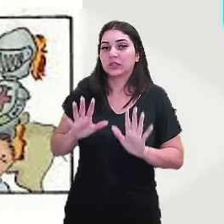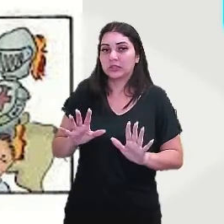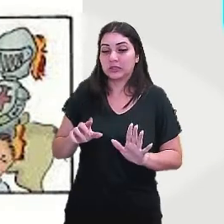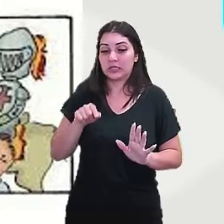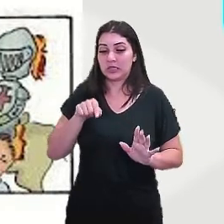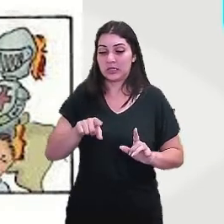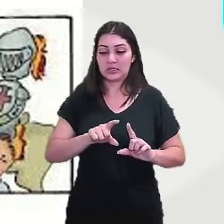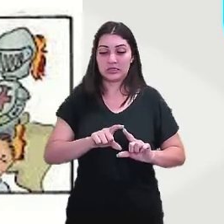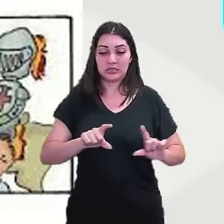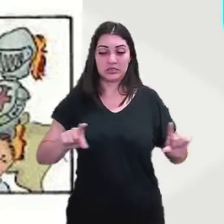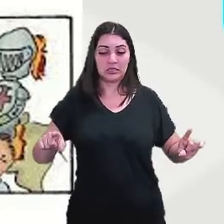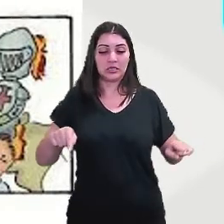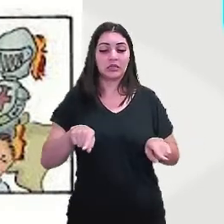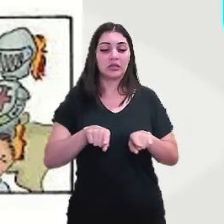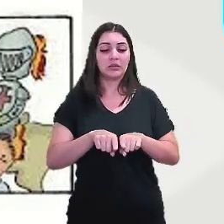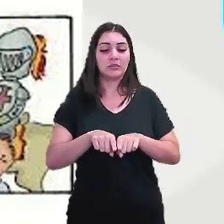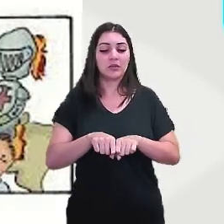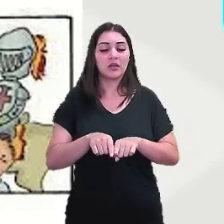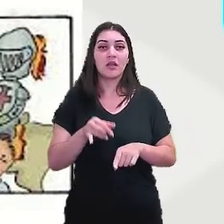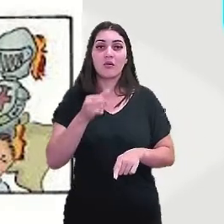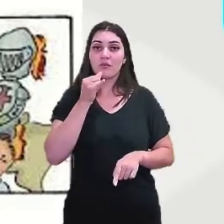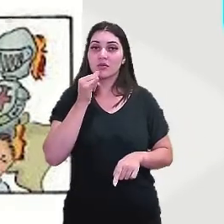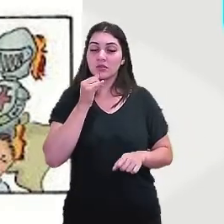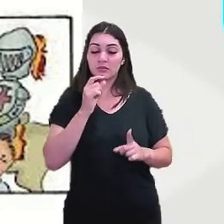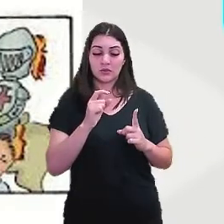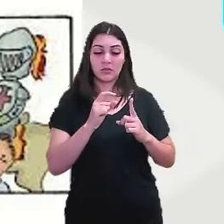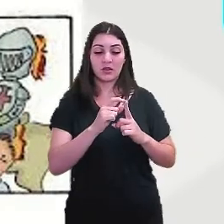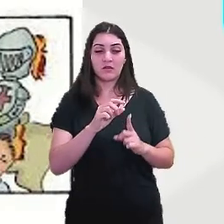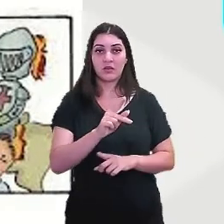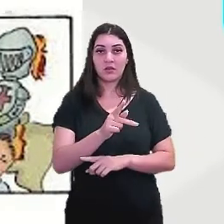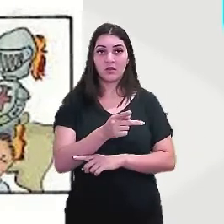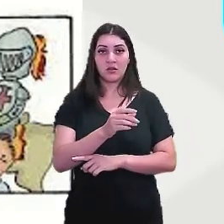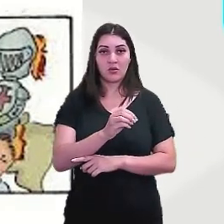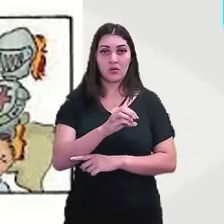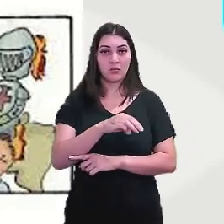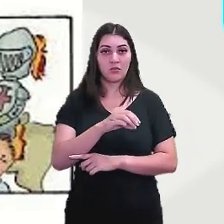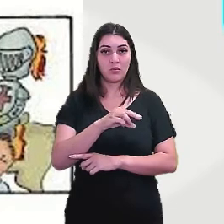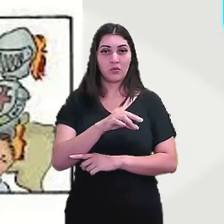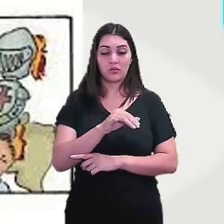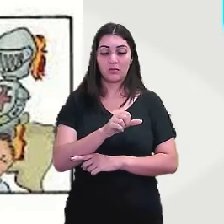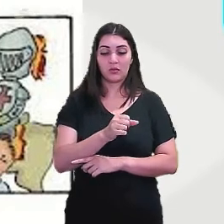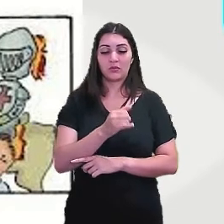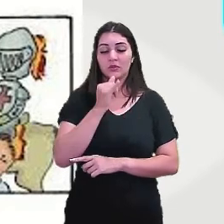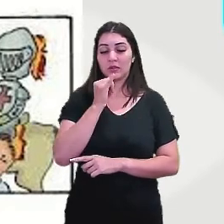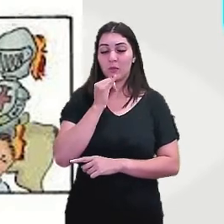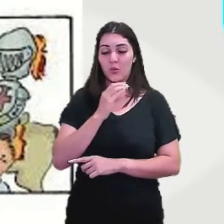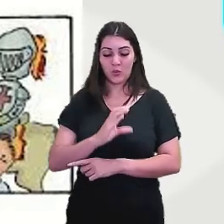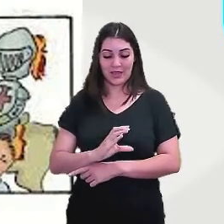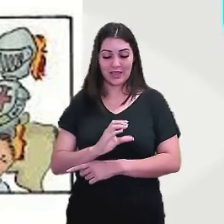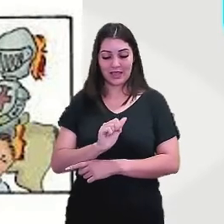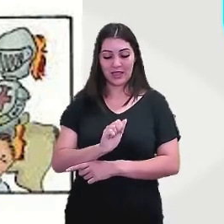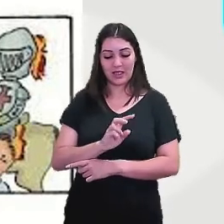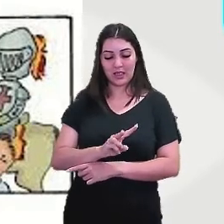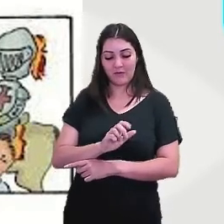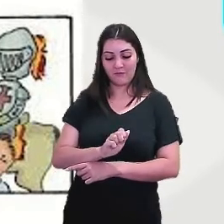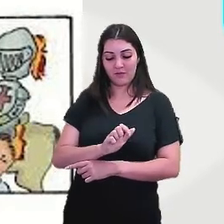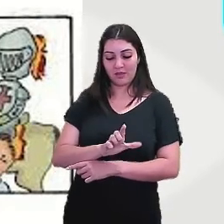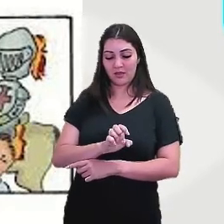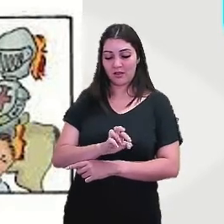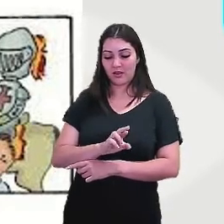cavalheiro ignorante. Aí ele pegou o garçom no terceiro quadrinho e disse: eu estou falando com